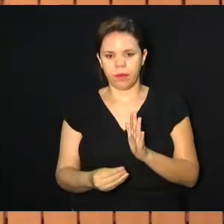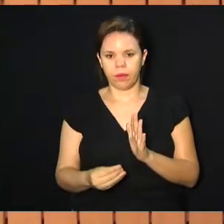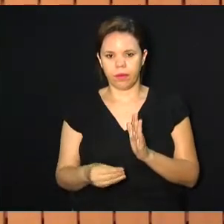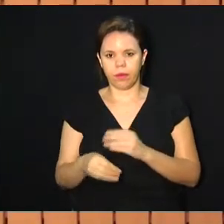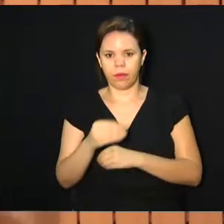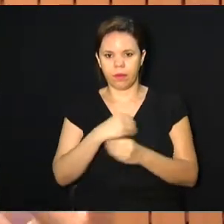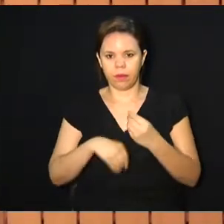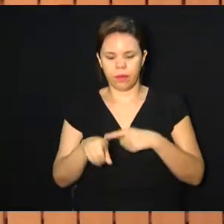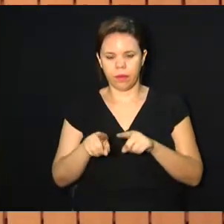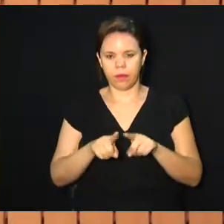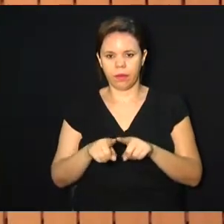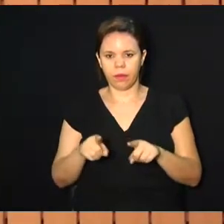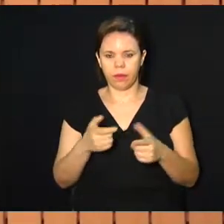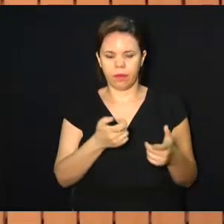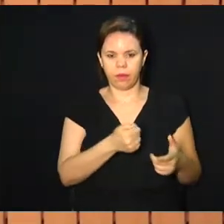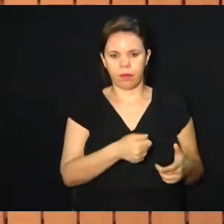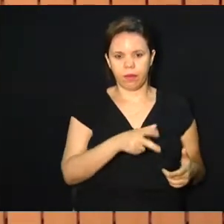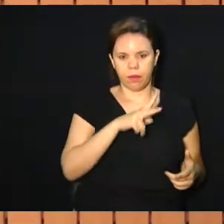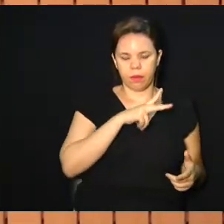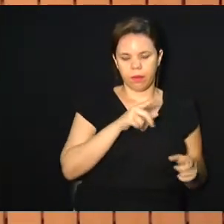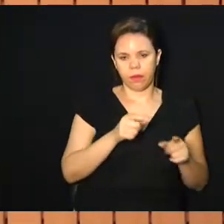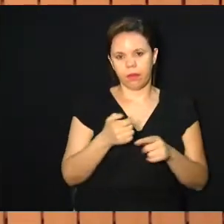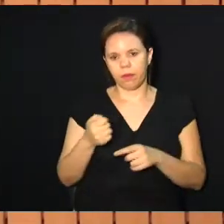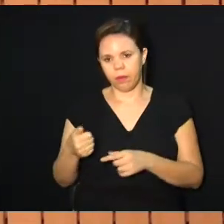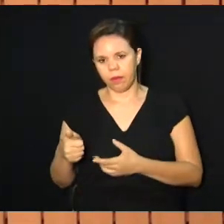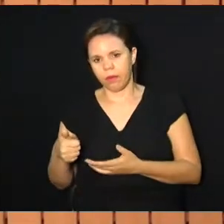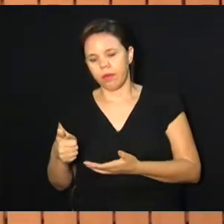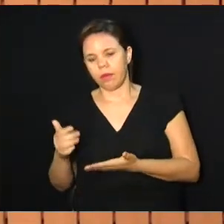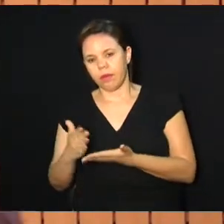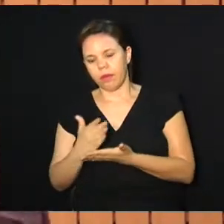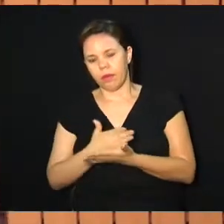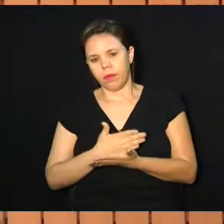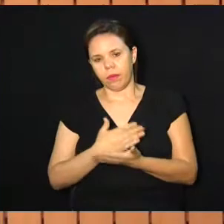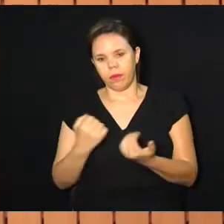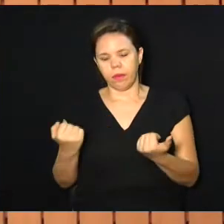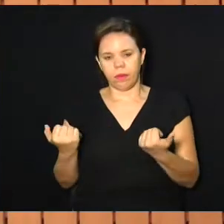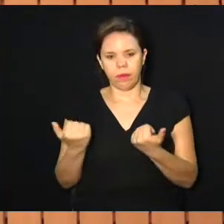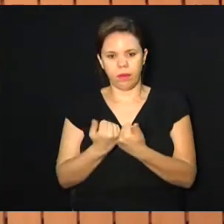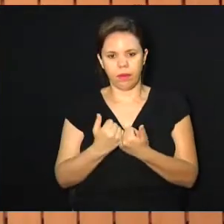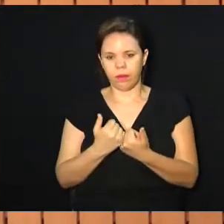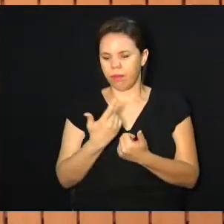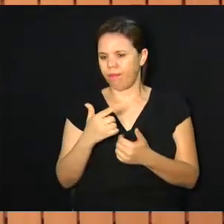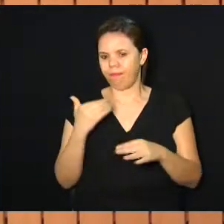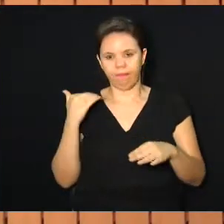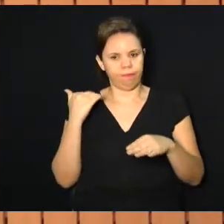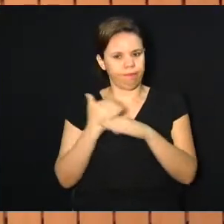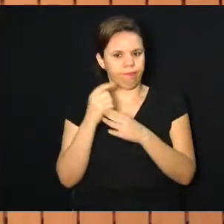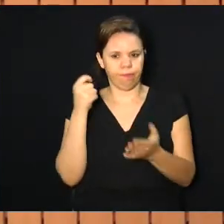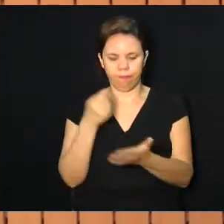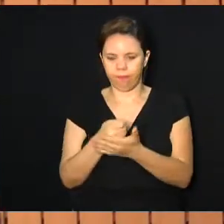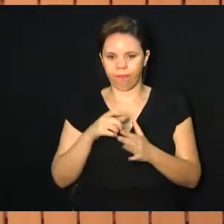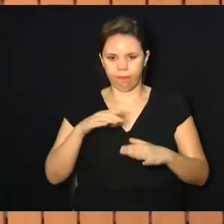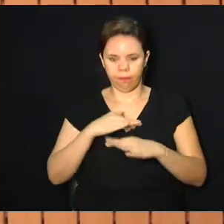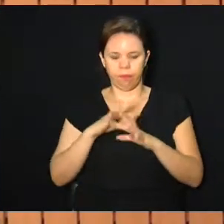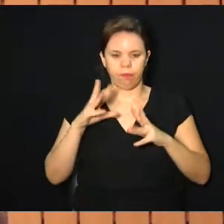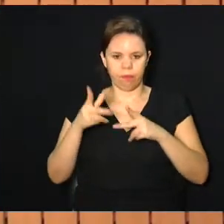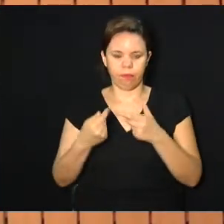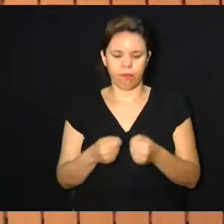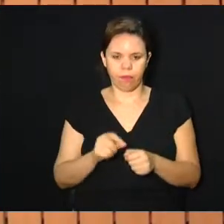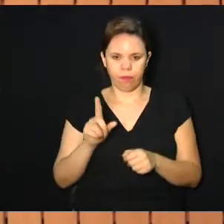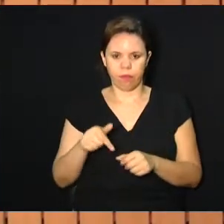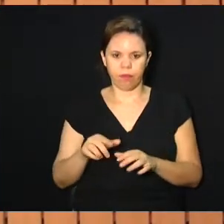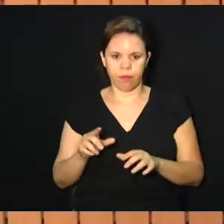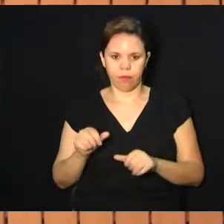parte privada, uma parte por lease. Então dá para você fazer diversas opções, não precisa ter um padrão homogêneo para a cidade inteira. Mas aí também tudo